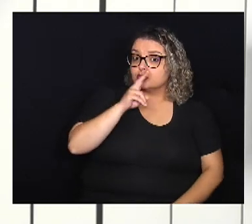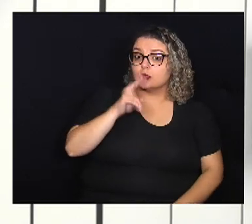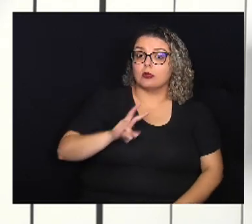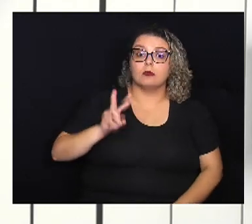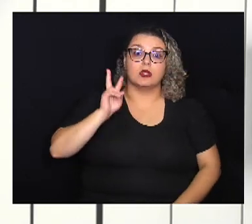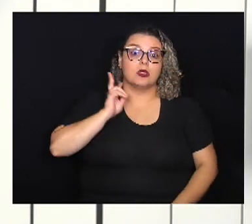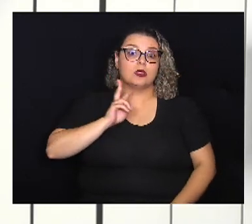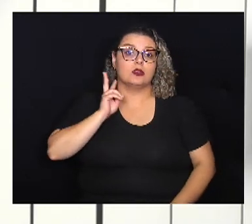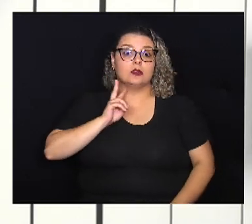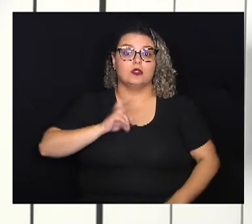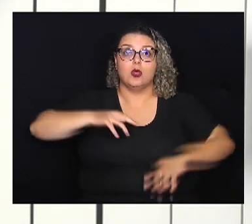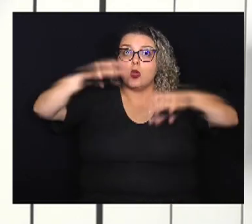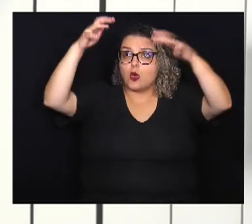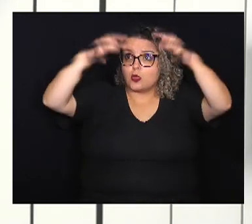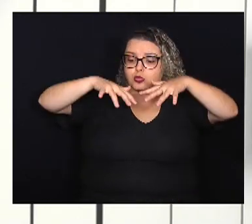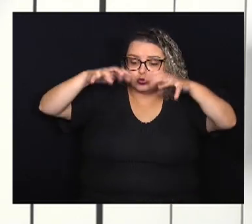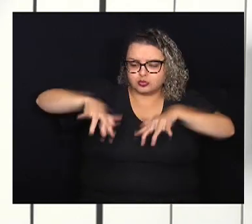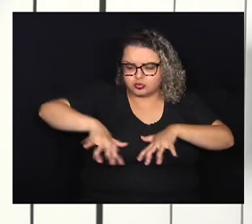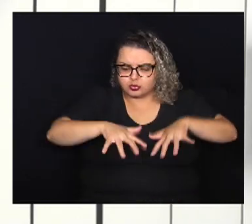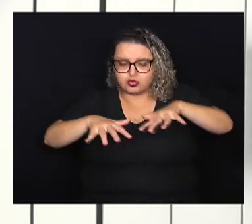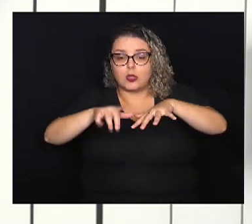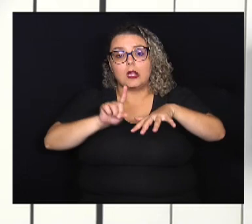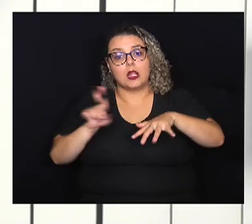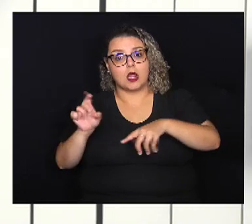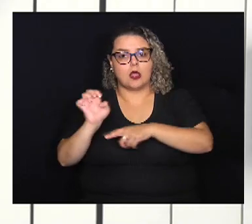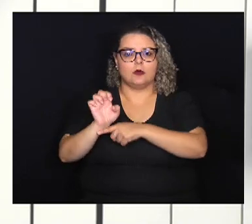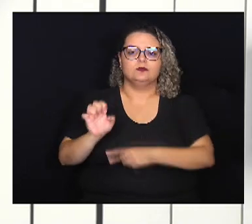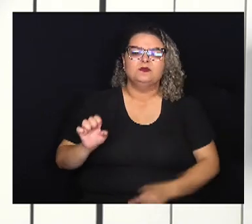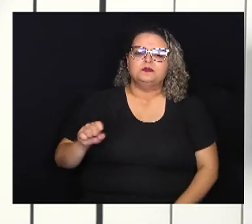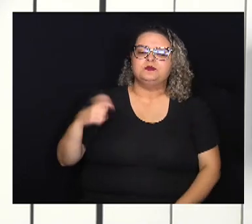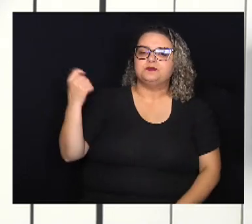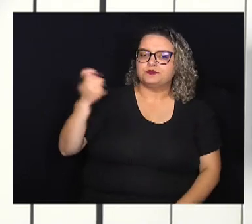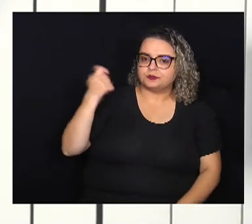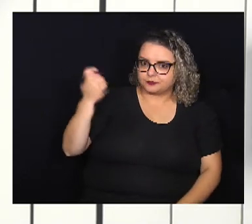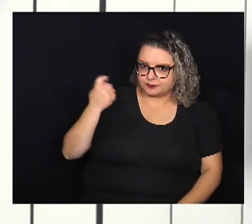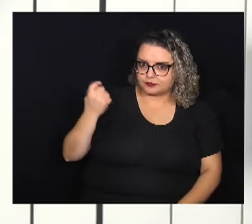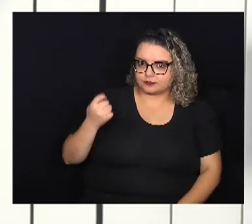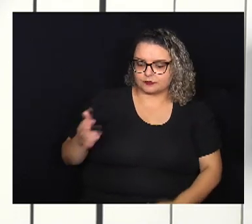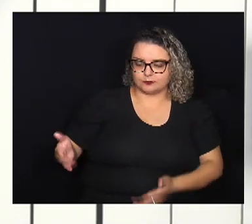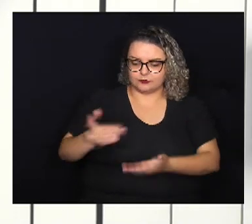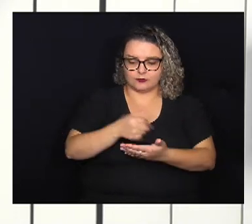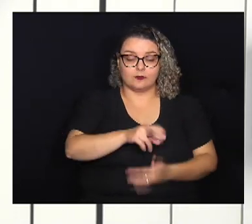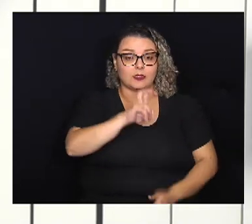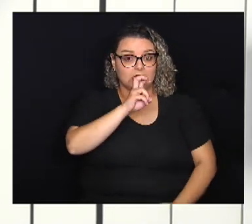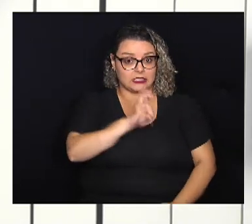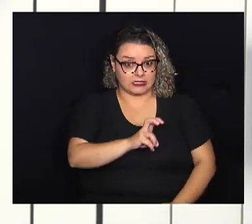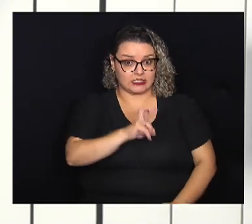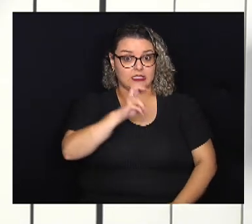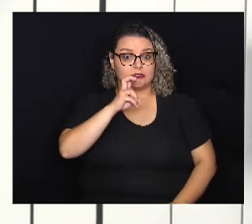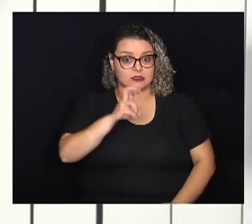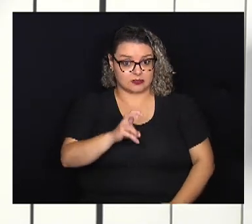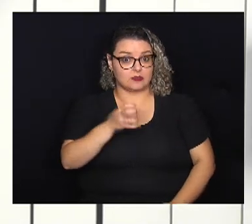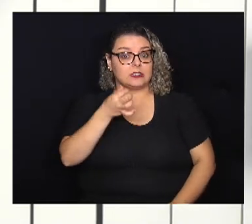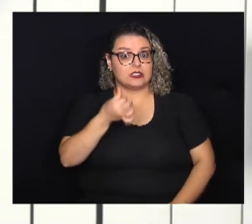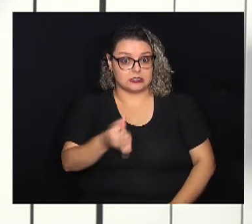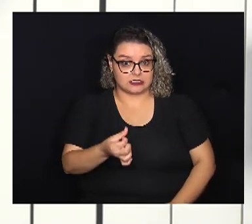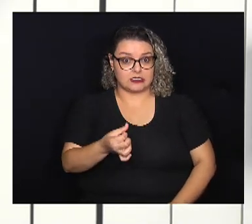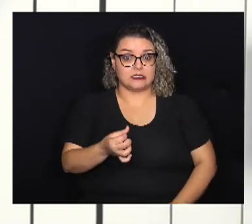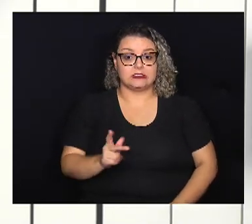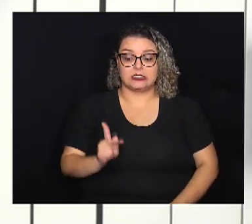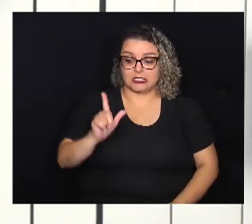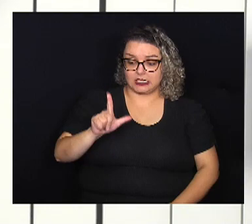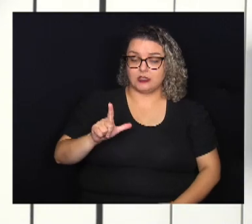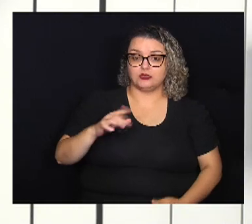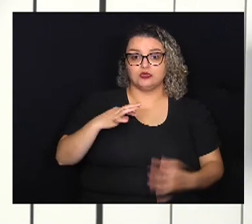das enchentes no Rio Grande do Sul. Foram arrecadados 556 quilos de doações que serão